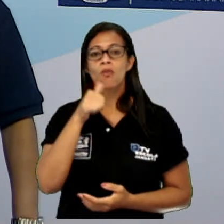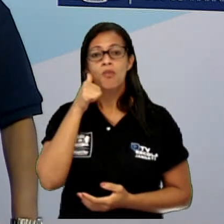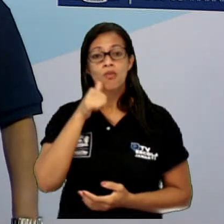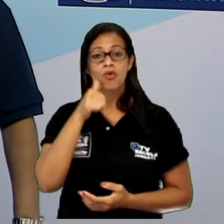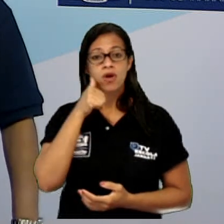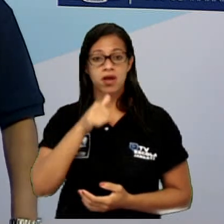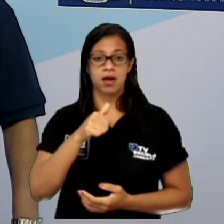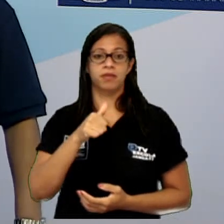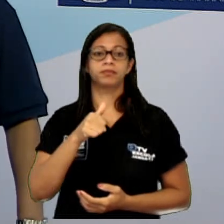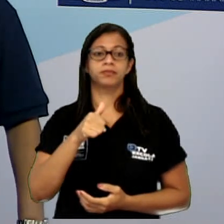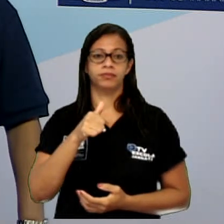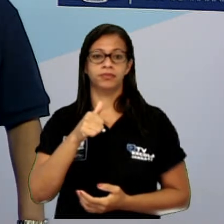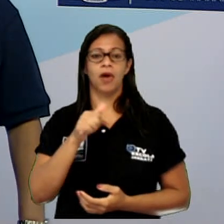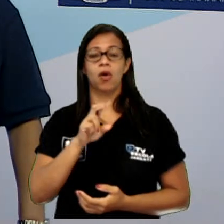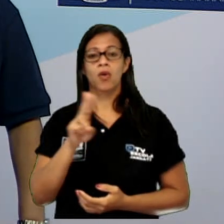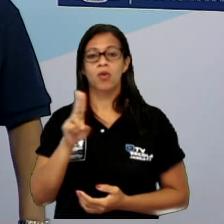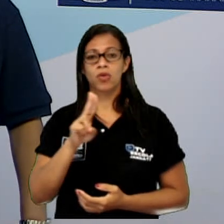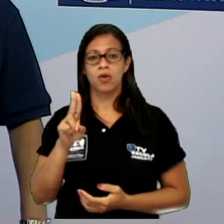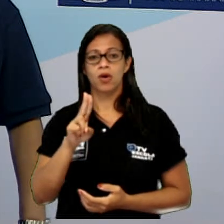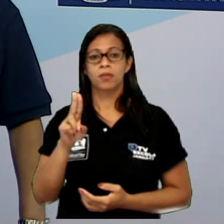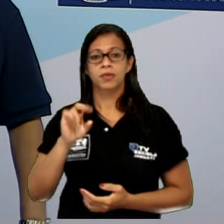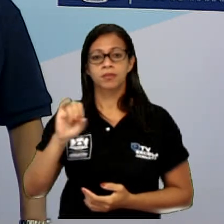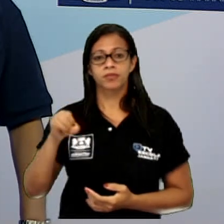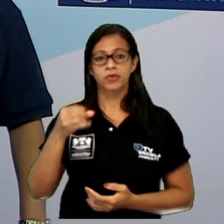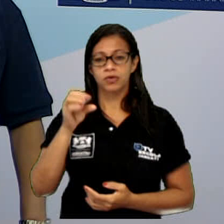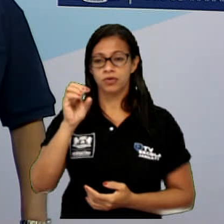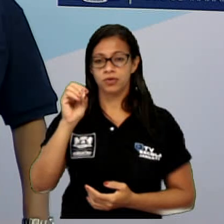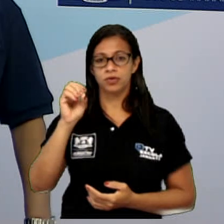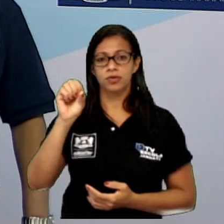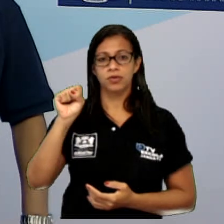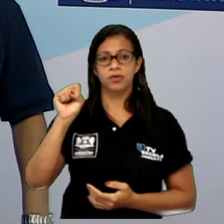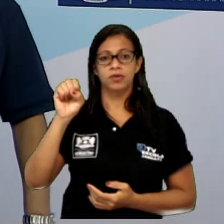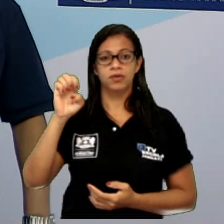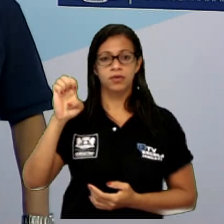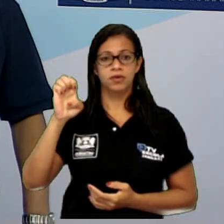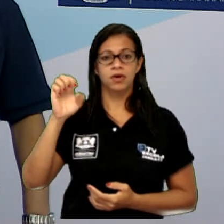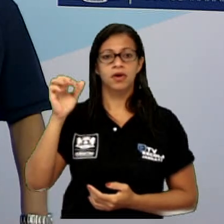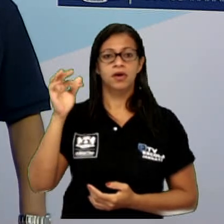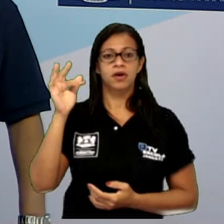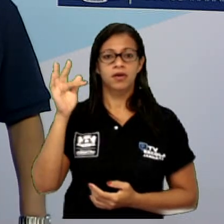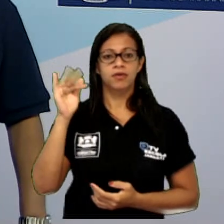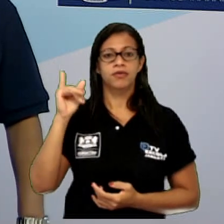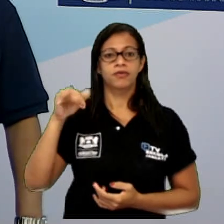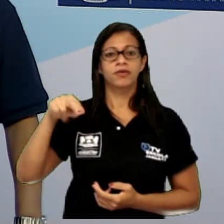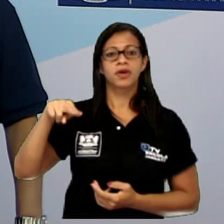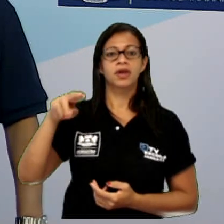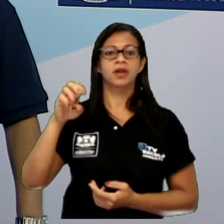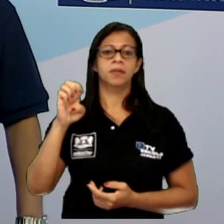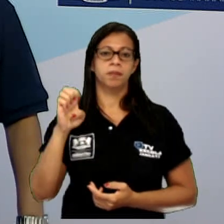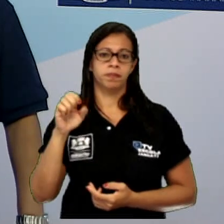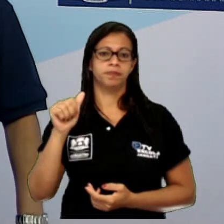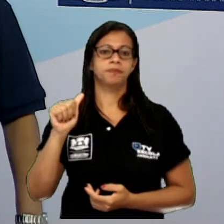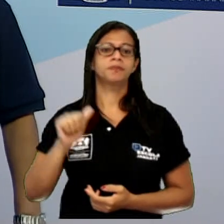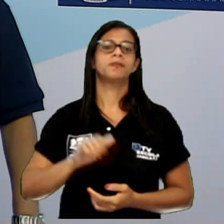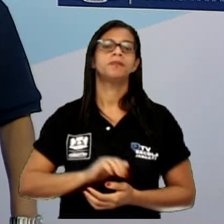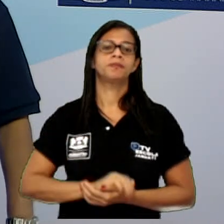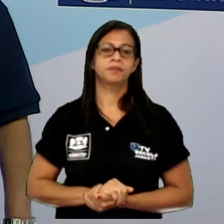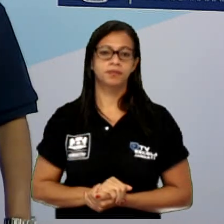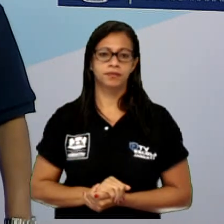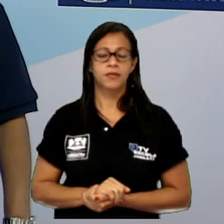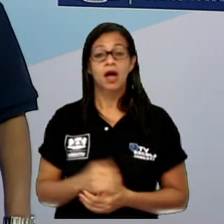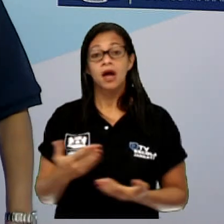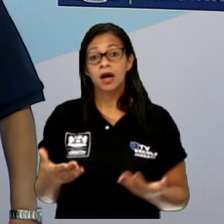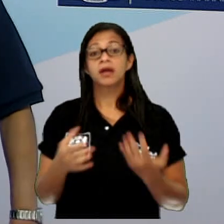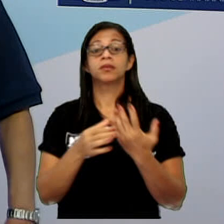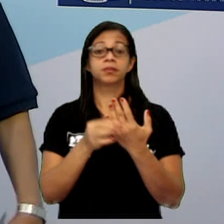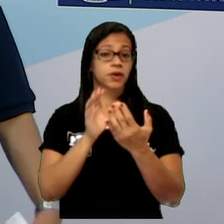Joséphine, que a gente viu lá numa imagem que ela vai estar, e eu vou falar para vocês depois, né? Então, ele se casou, ele teve filho, tá certo? Ele tinha as